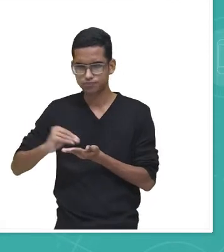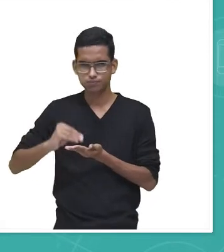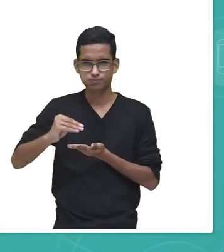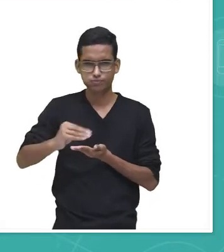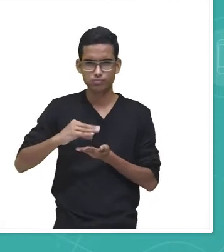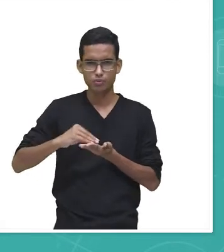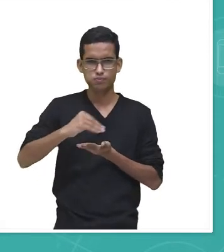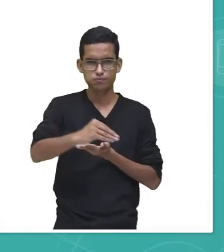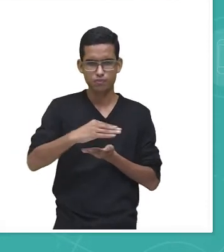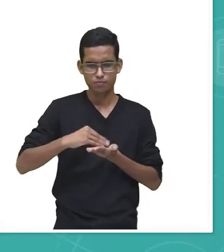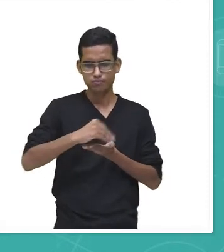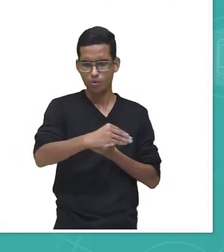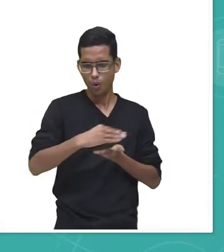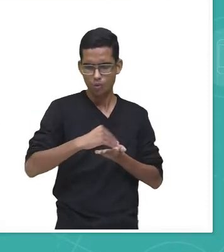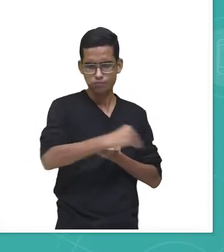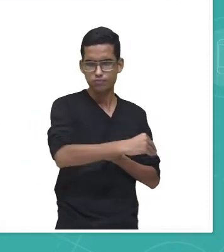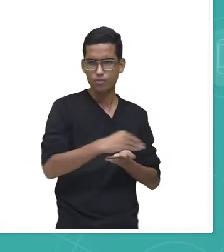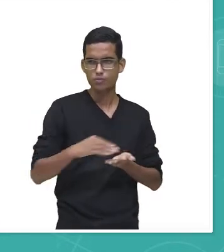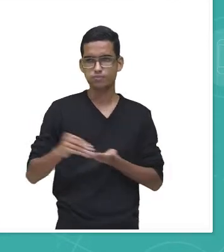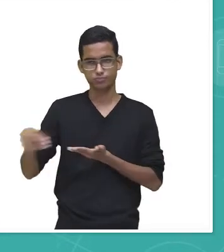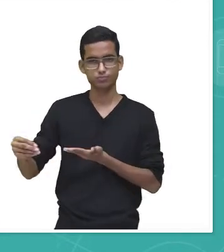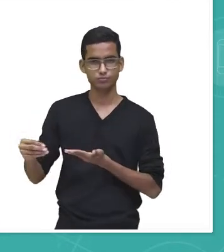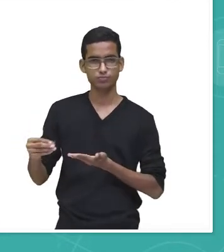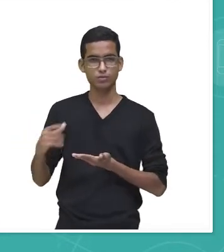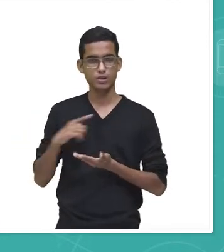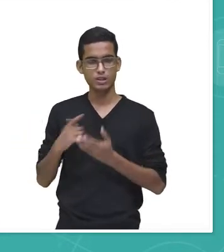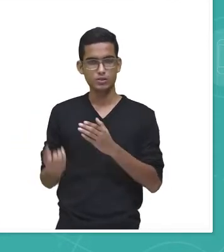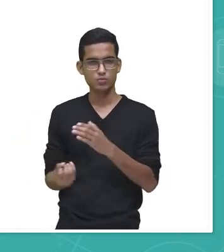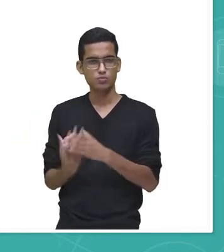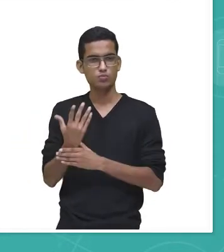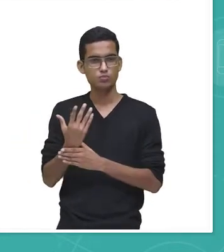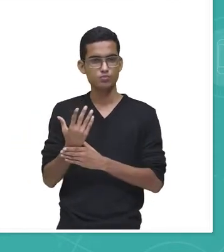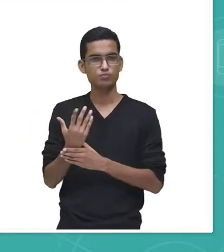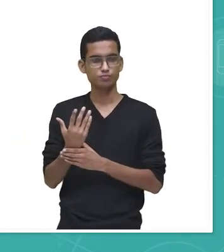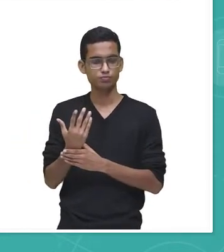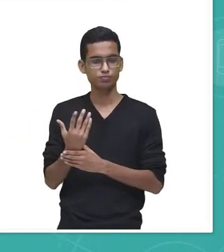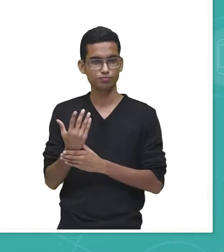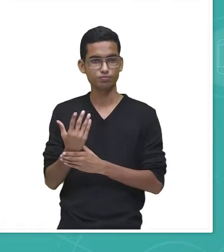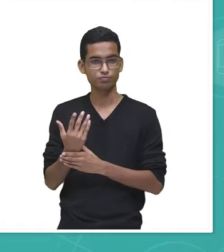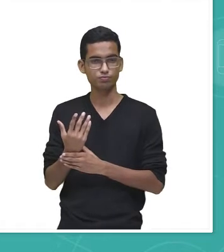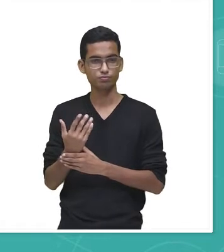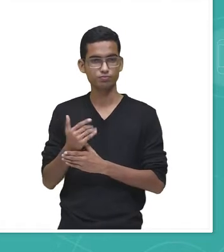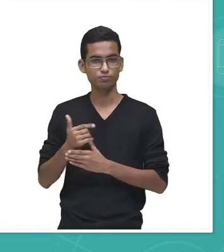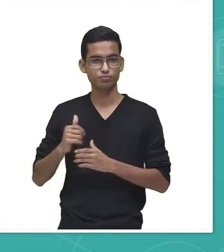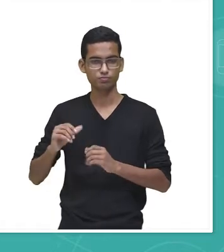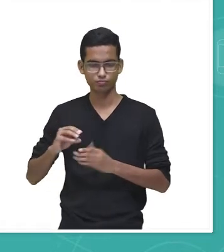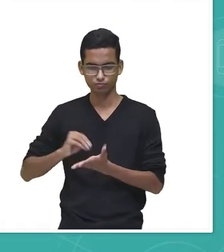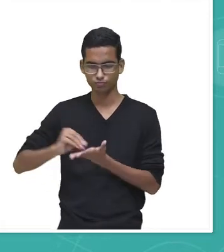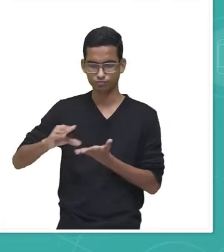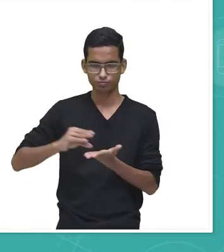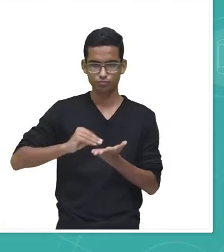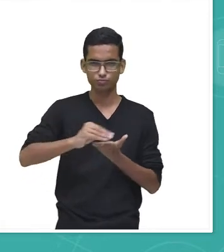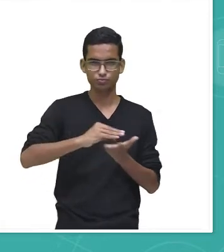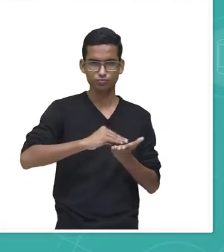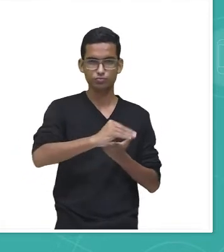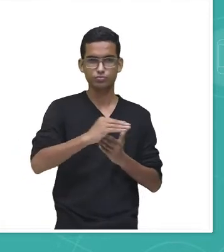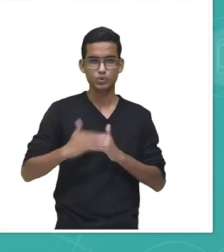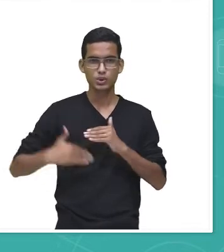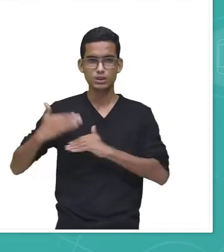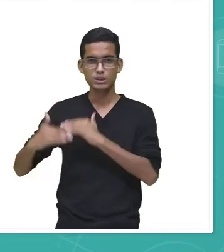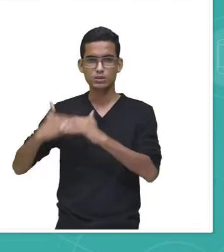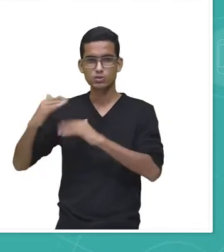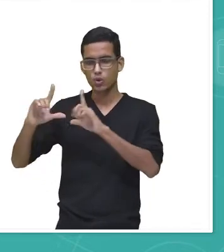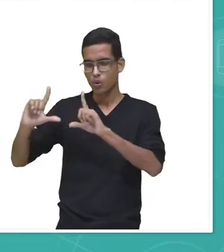vai subdividir, vai criar essa relação, ok? Então, esse processo vai diminuir o poder